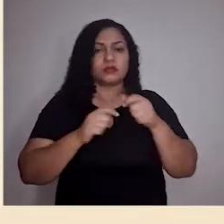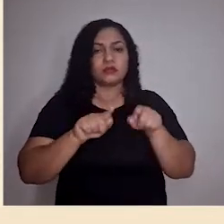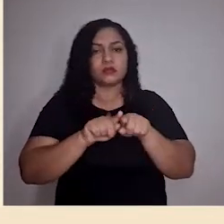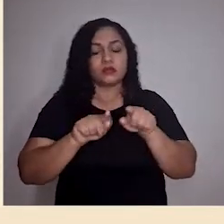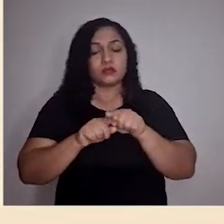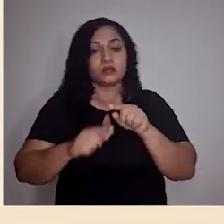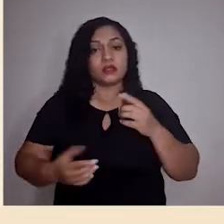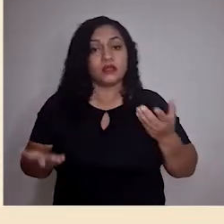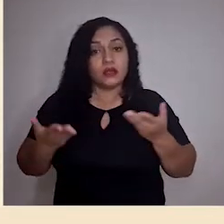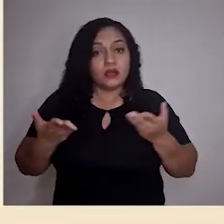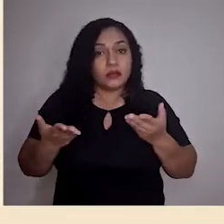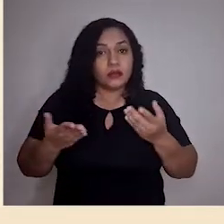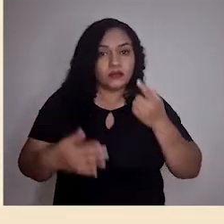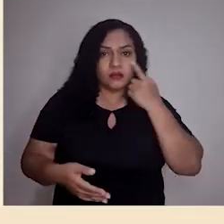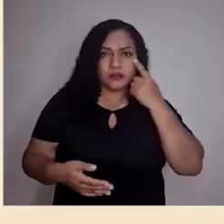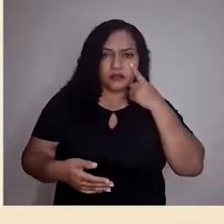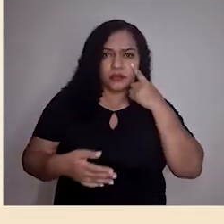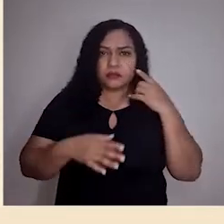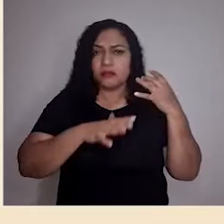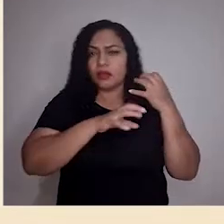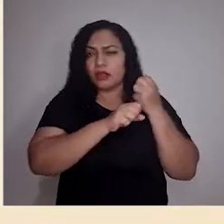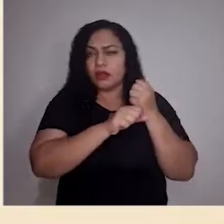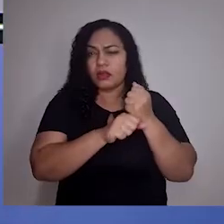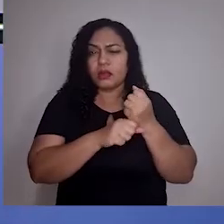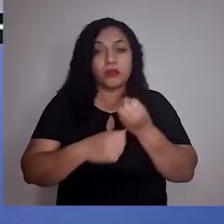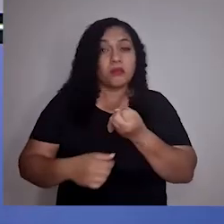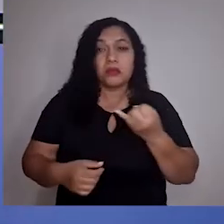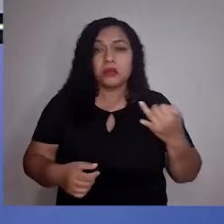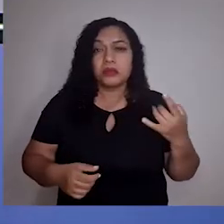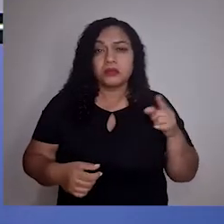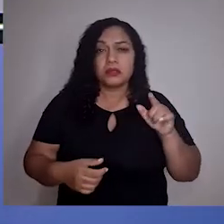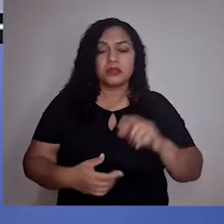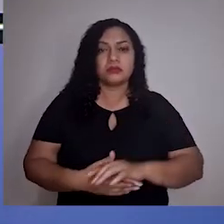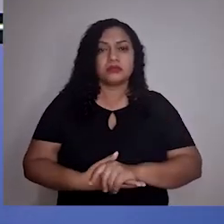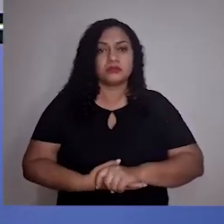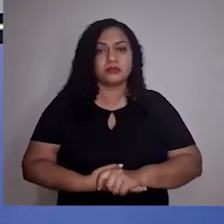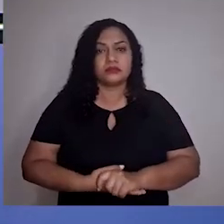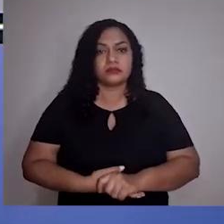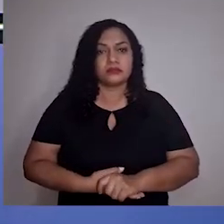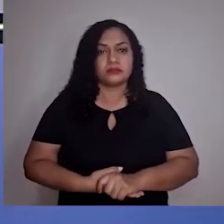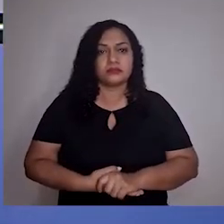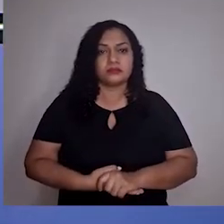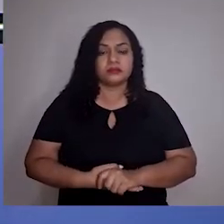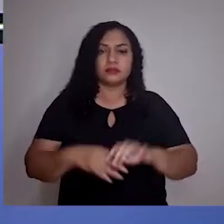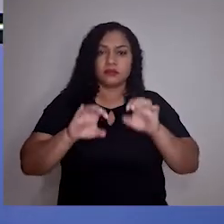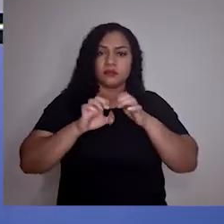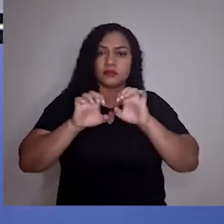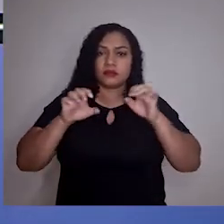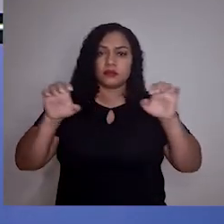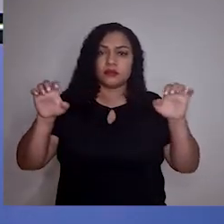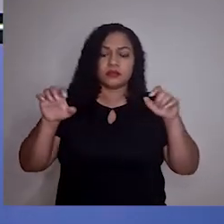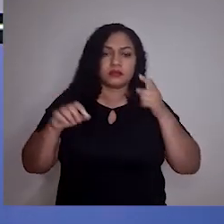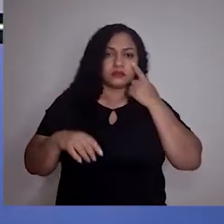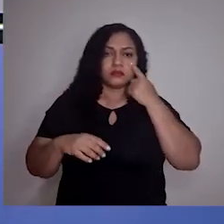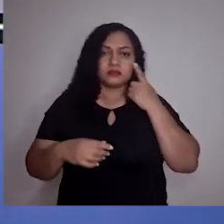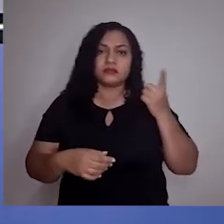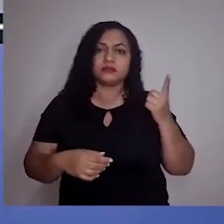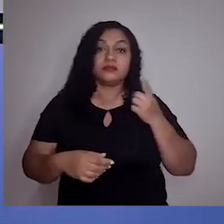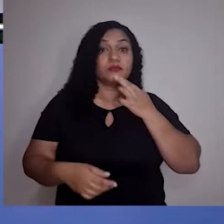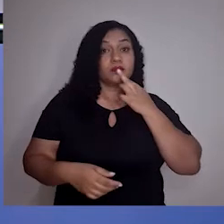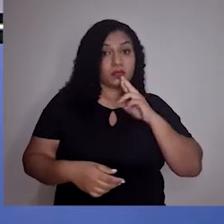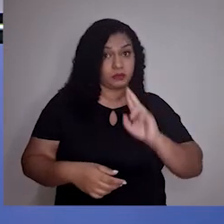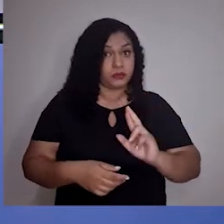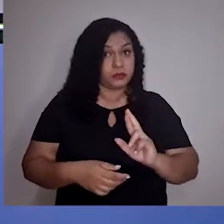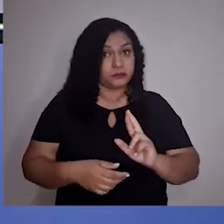aqui. Agora, vamos resolver essa equação. Então, está aí a equação. Nós